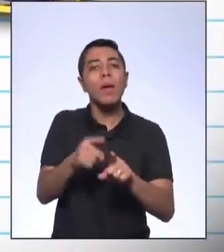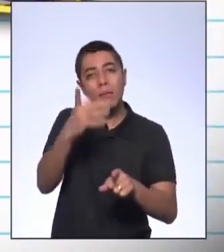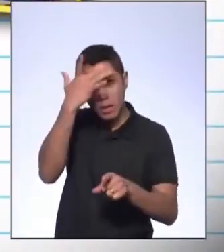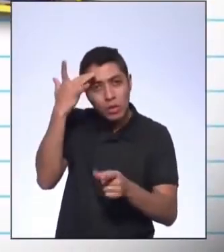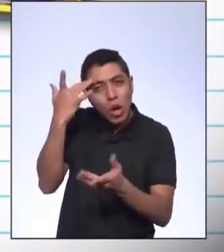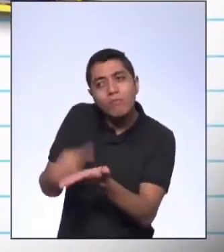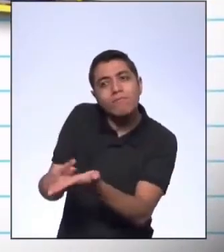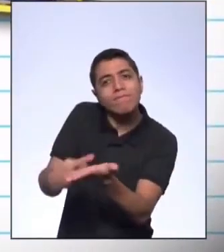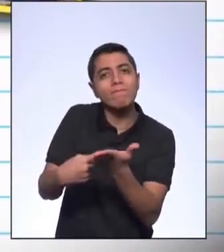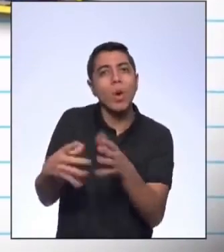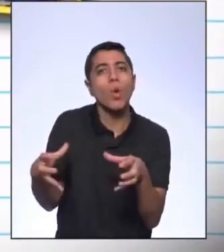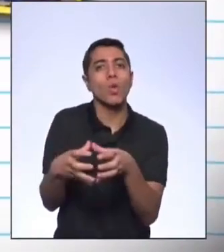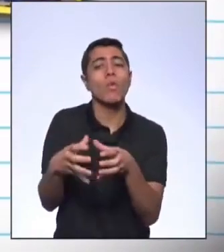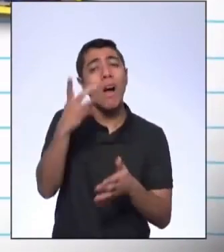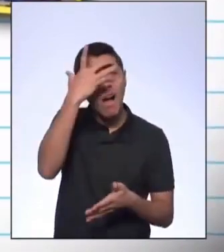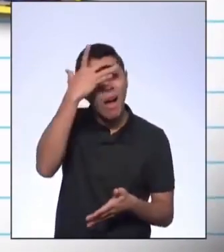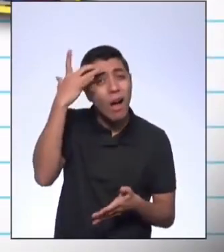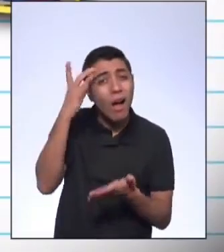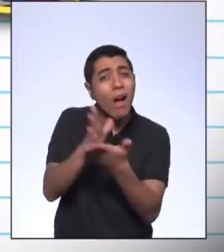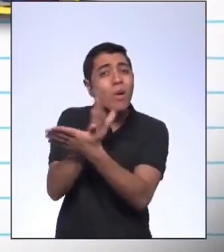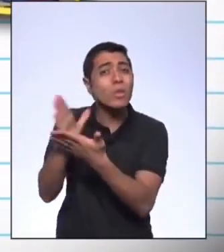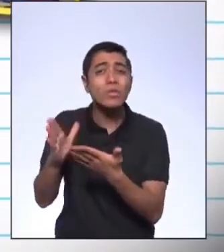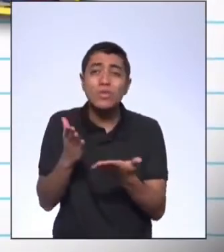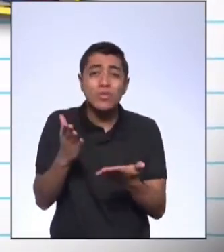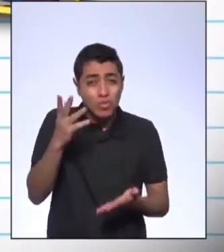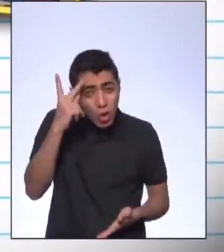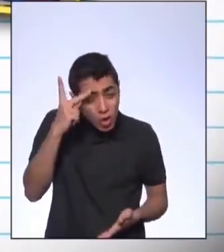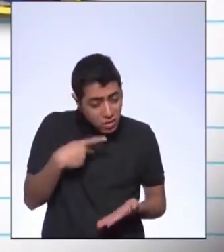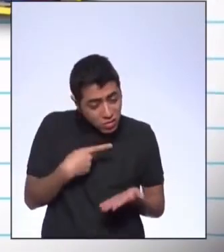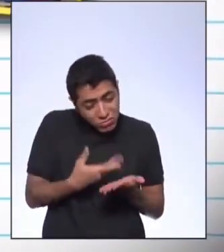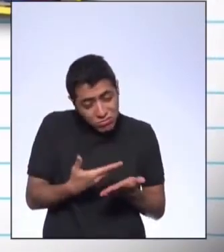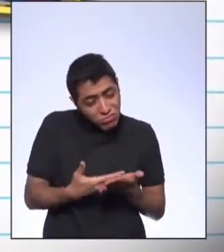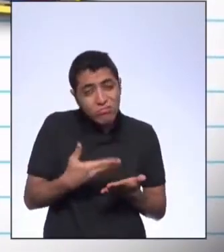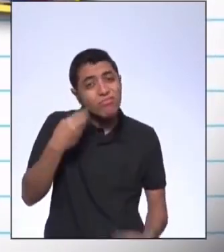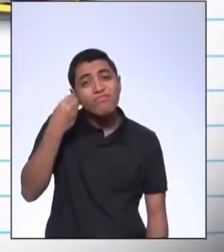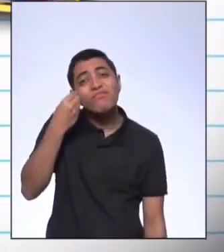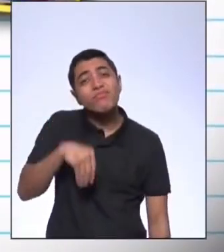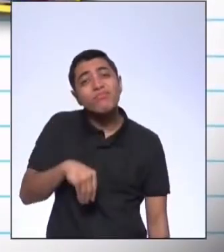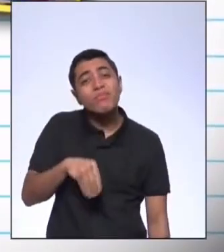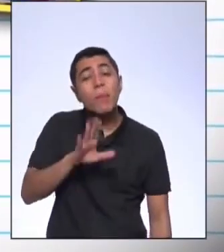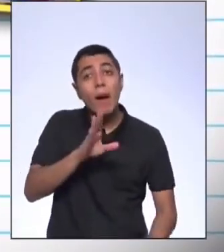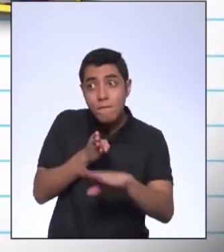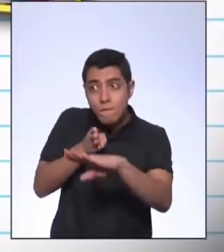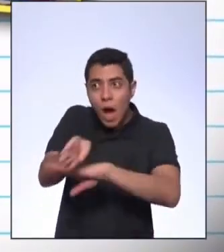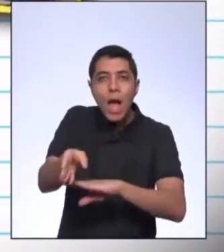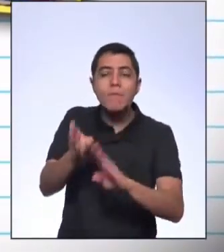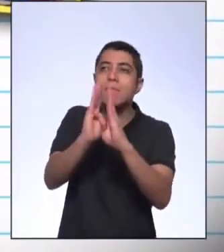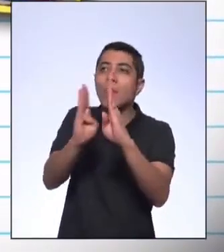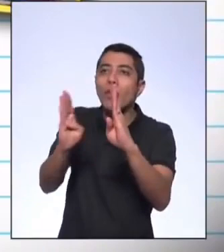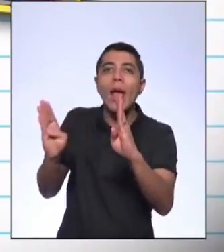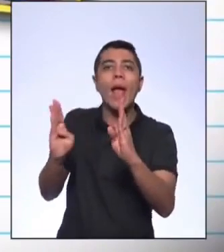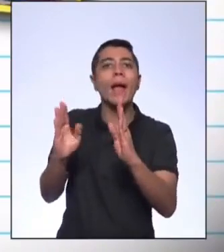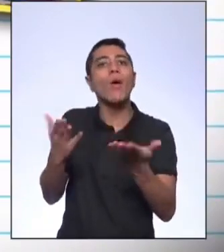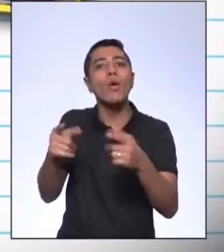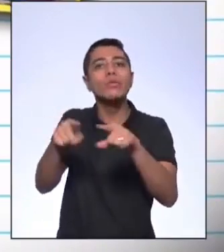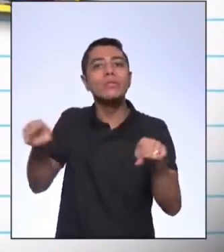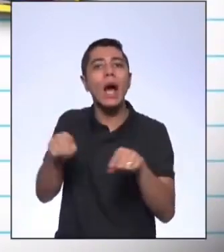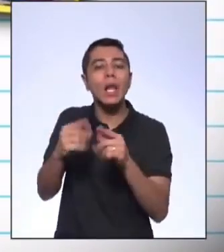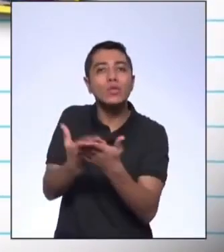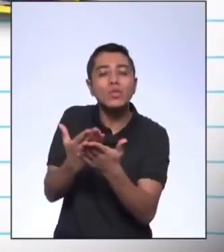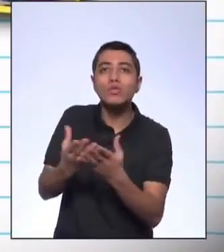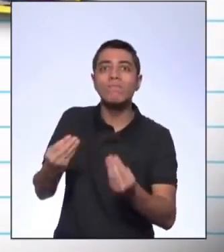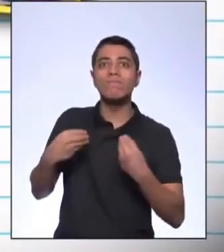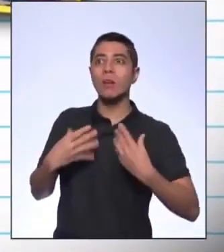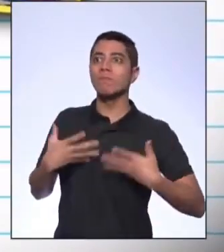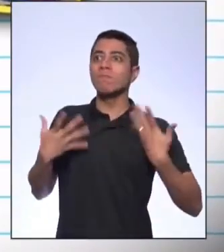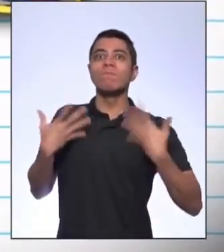estudar sozinhos por falta de força de vontade mas quando vão à biblioteca são salas de estudo se sentem motivadas e nada vai